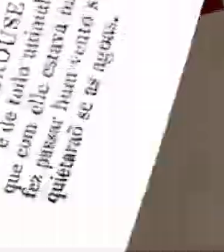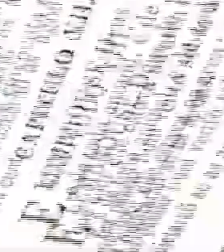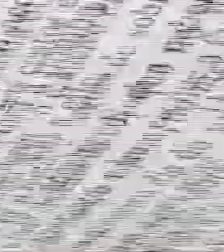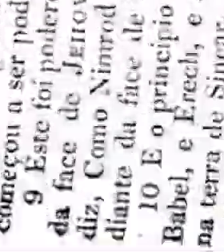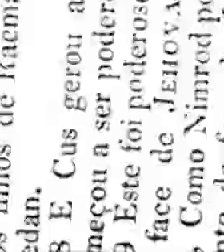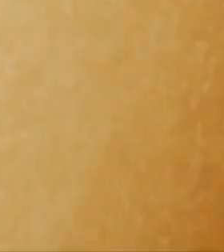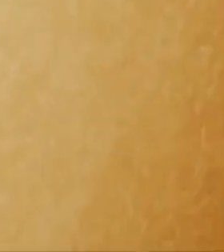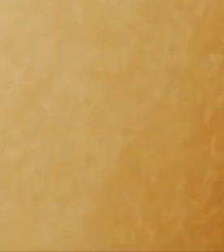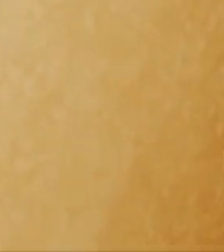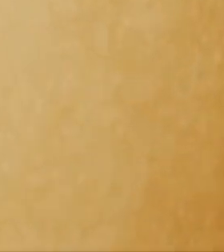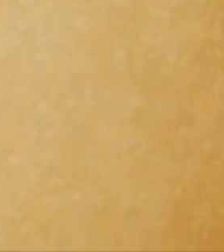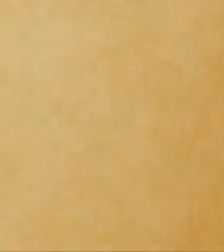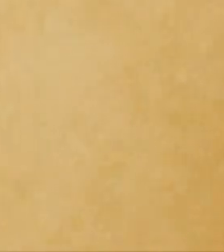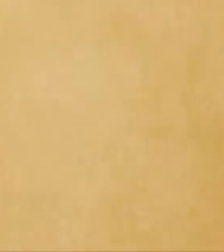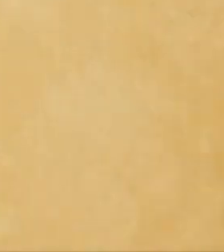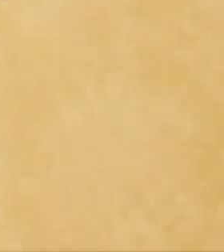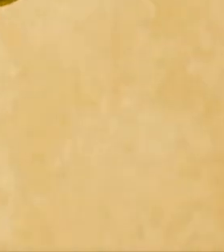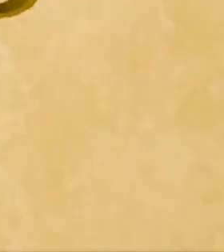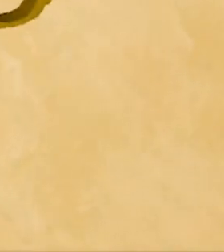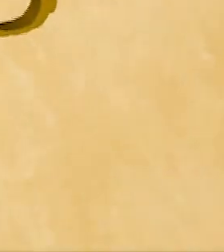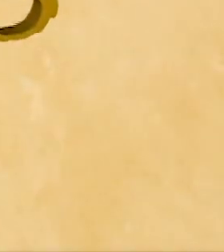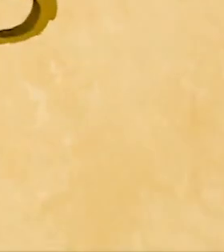TV Web Manaim apresenta